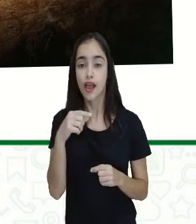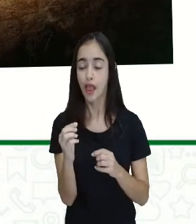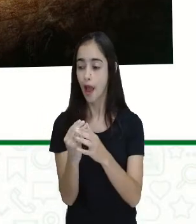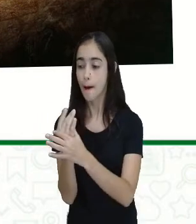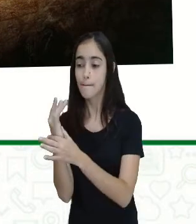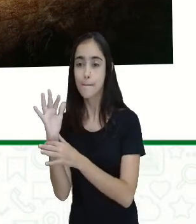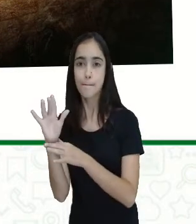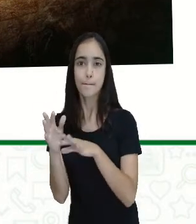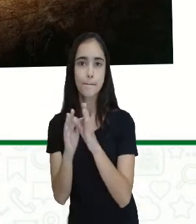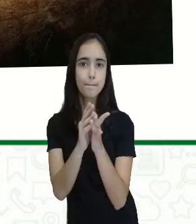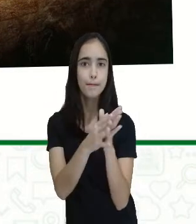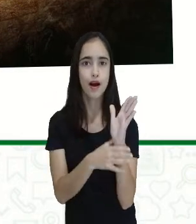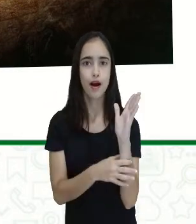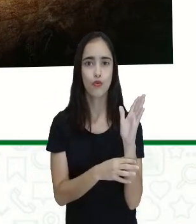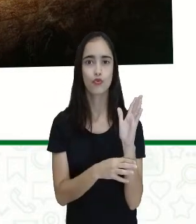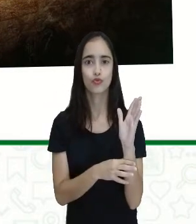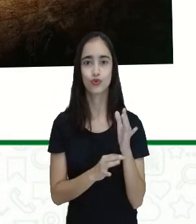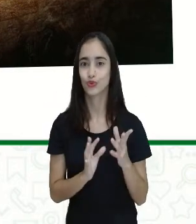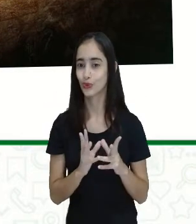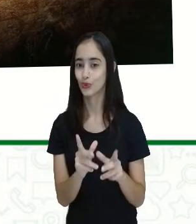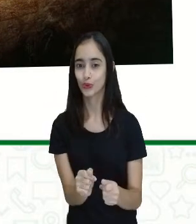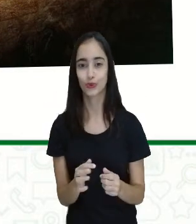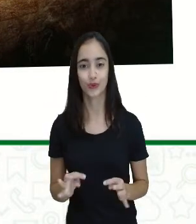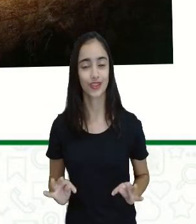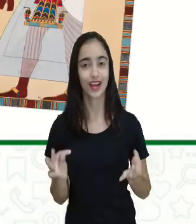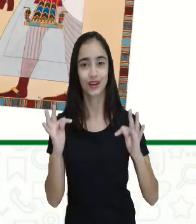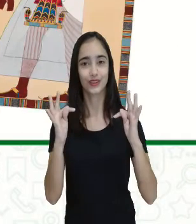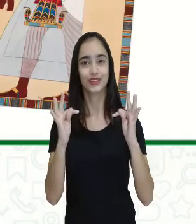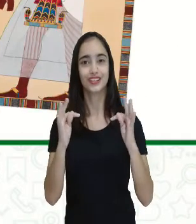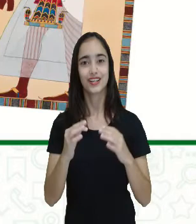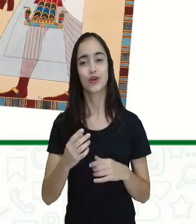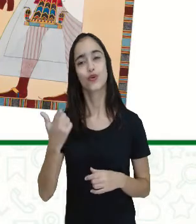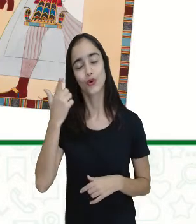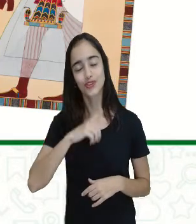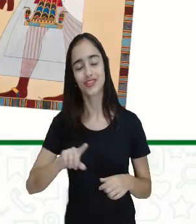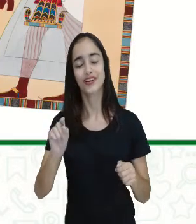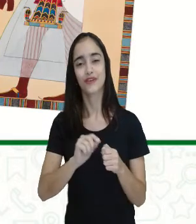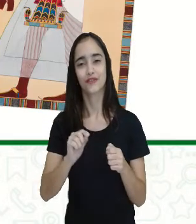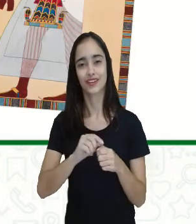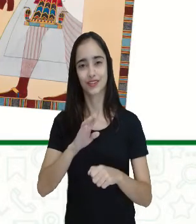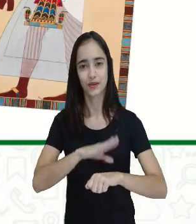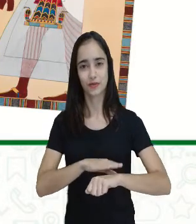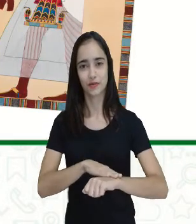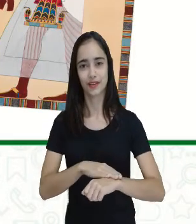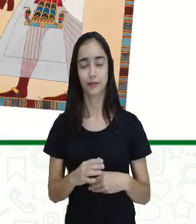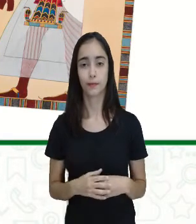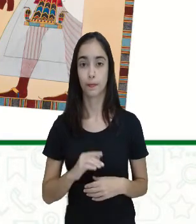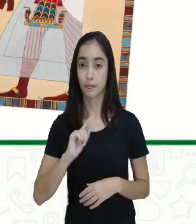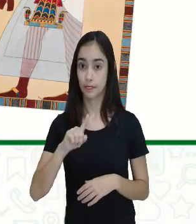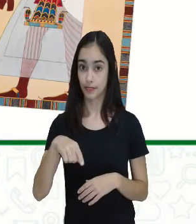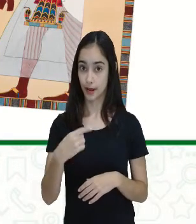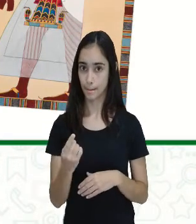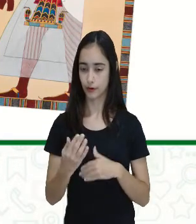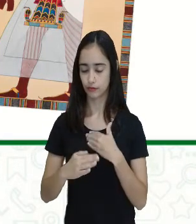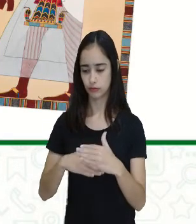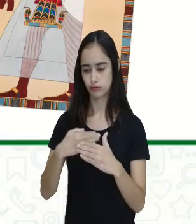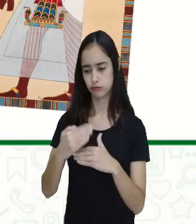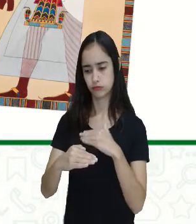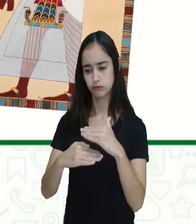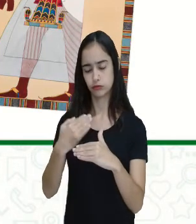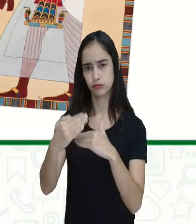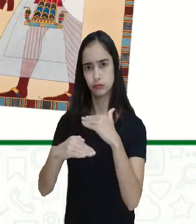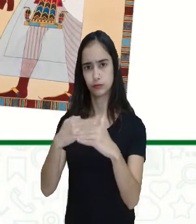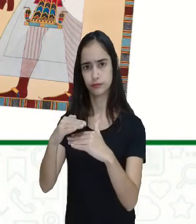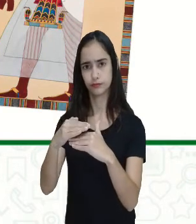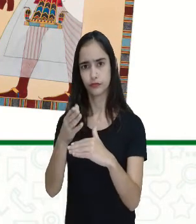a produção tecnológica que ele poderia produzir naquele momento. Com o passar do tempo, que os homens foram se